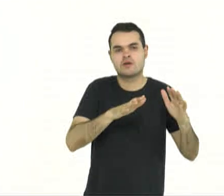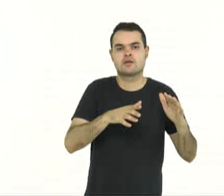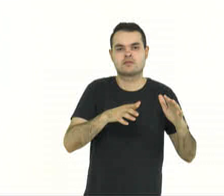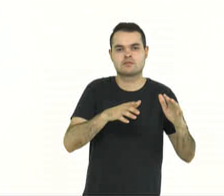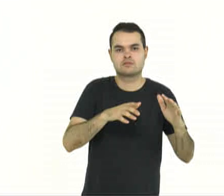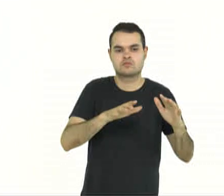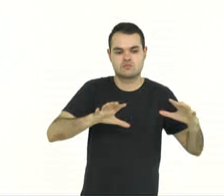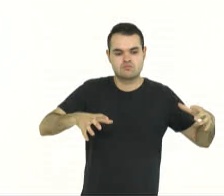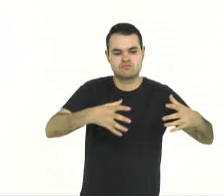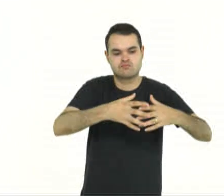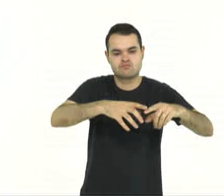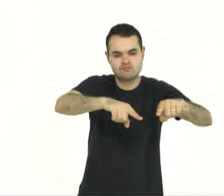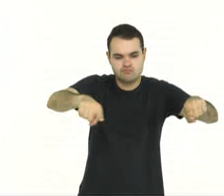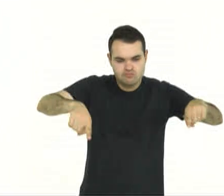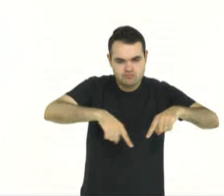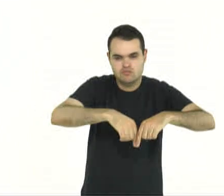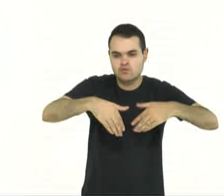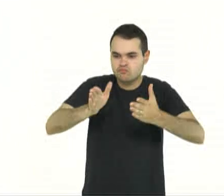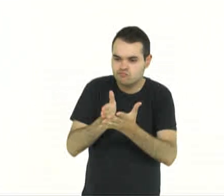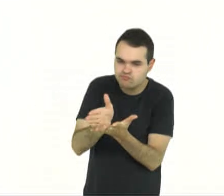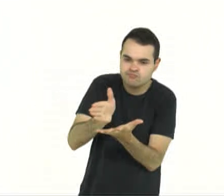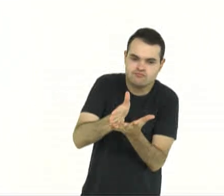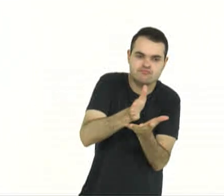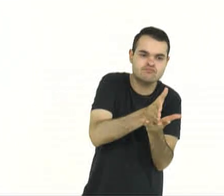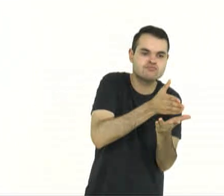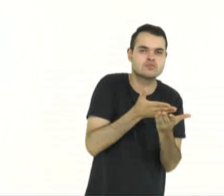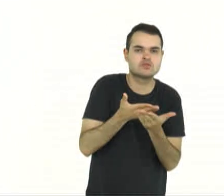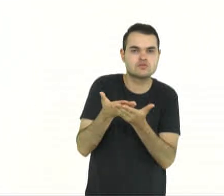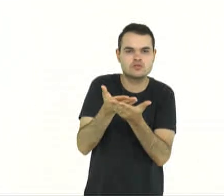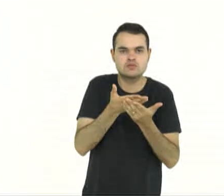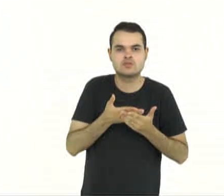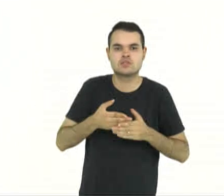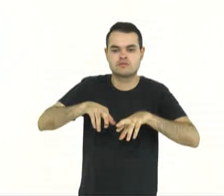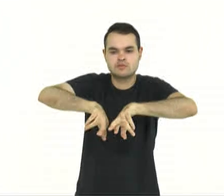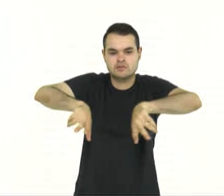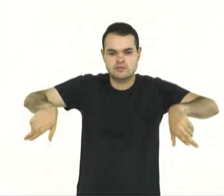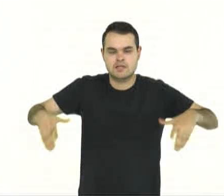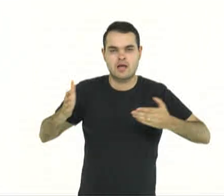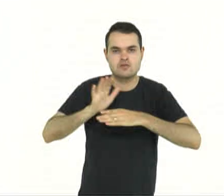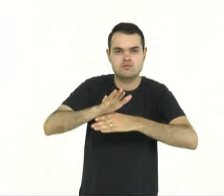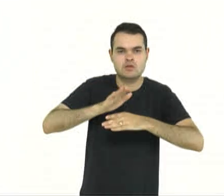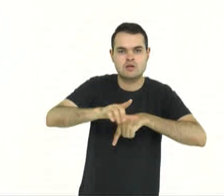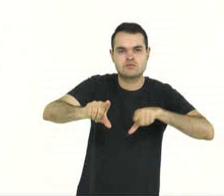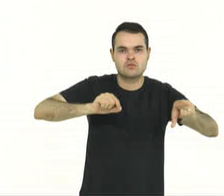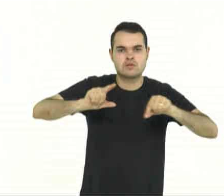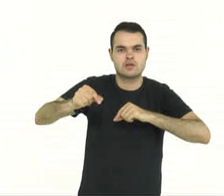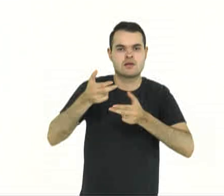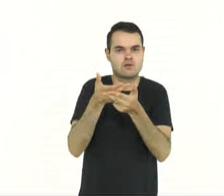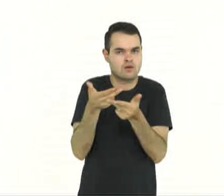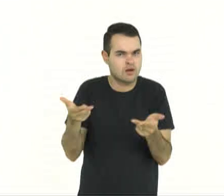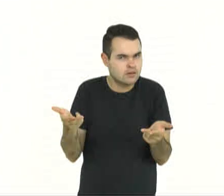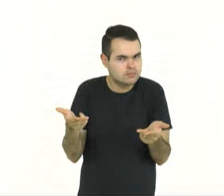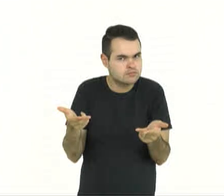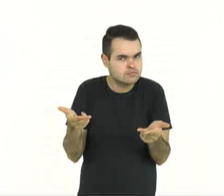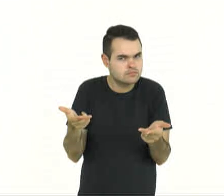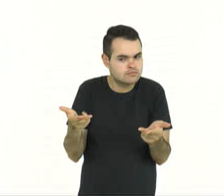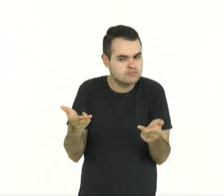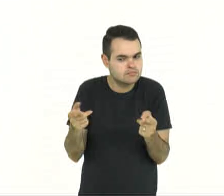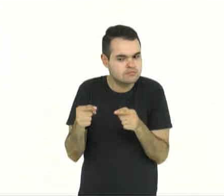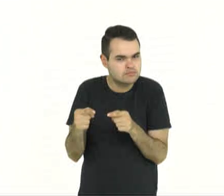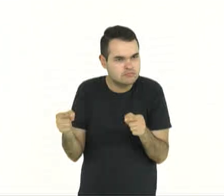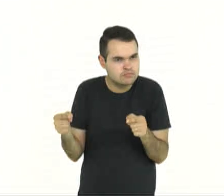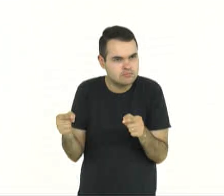para todos que estudam carreiras diferentes, porque quer nos ajudar a escolher algo em que só